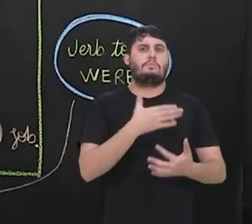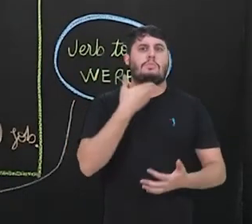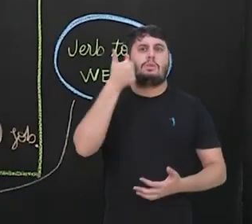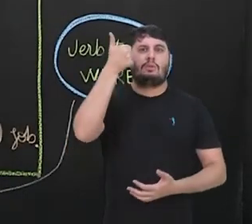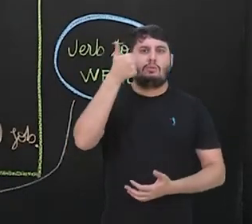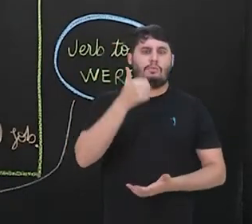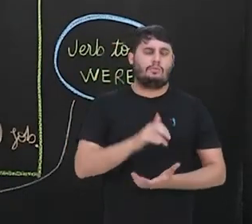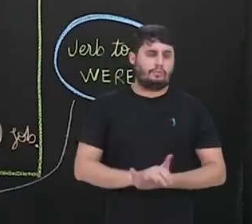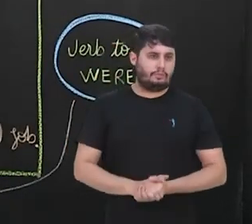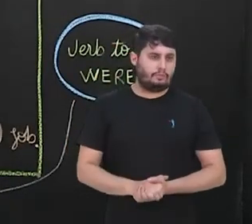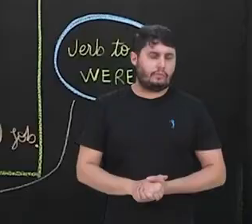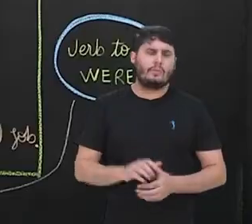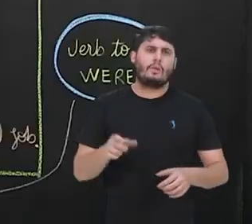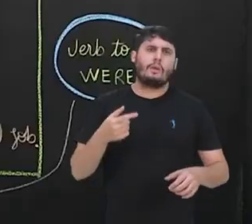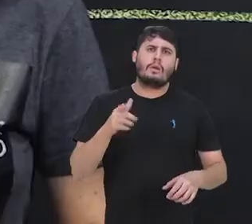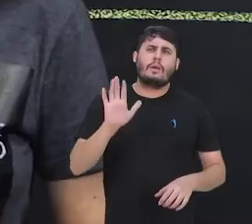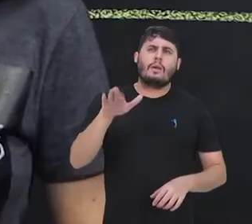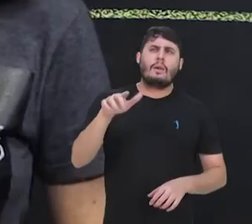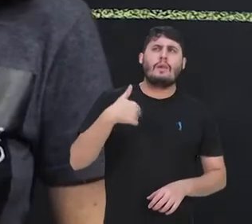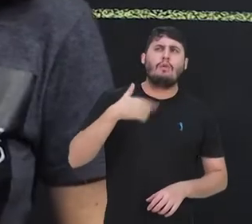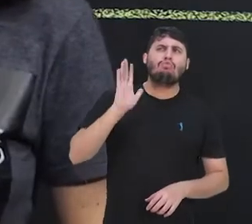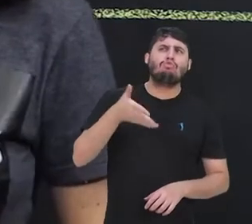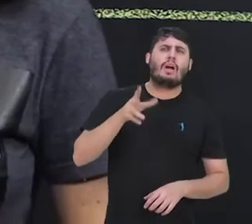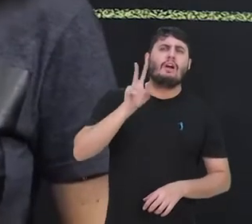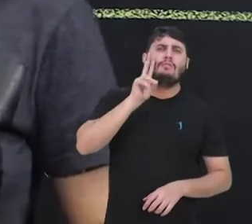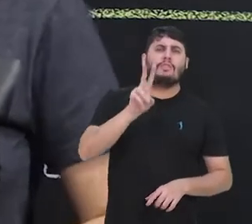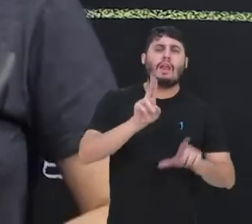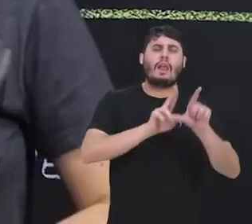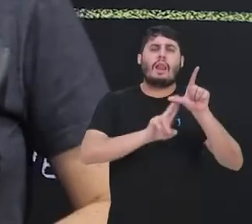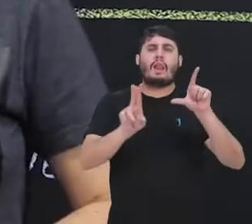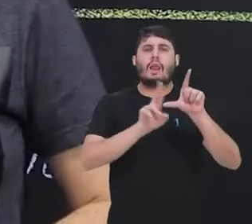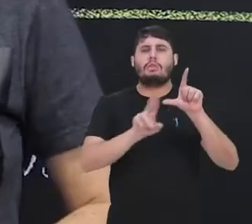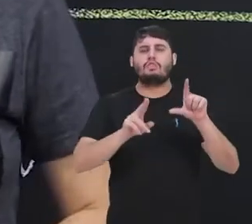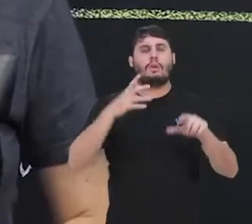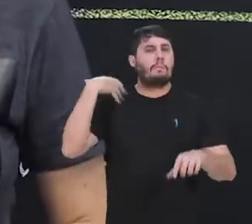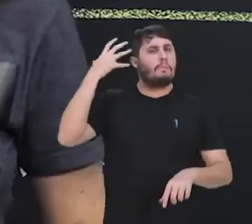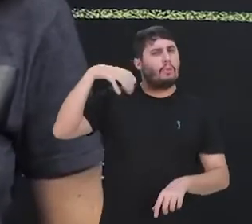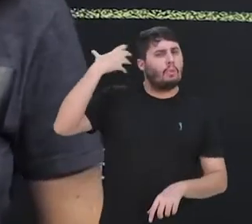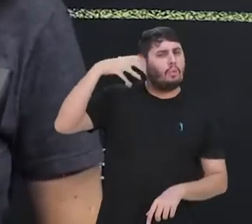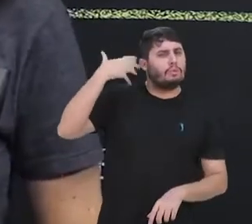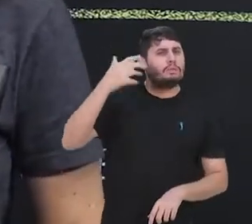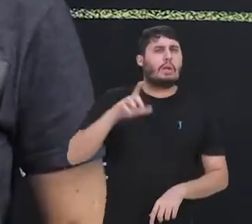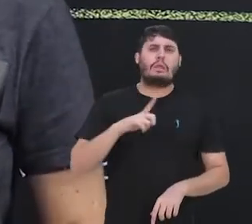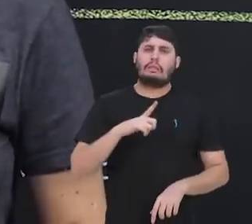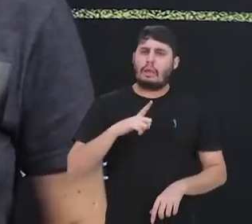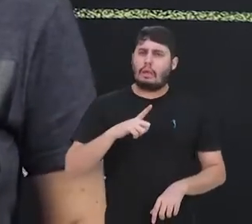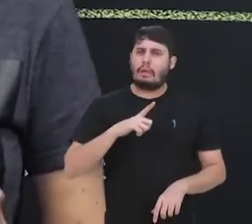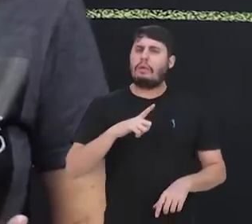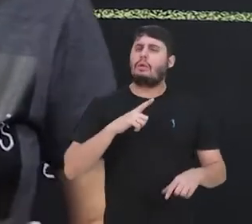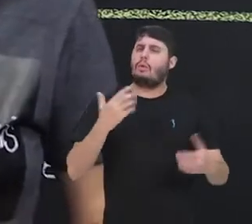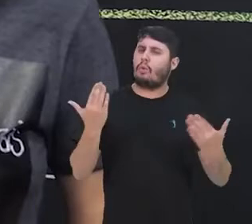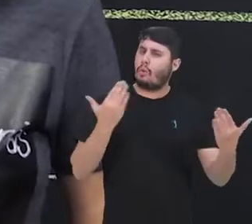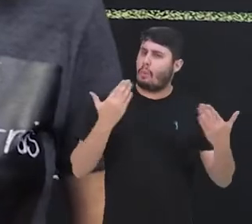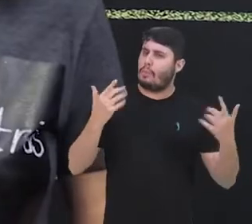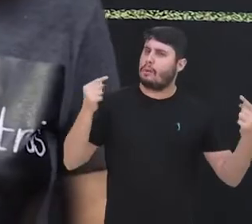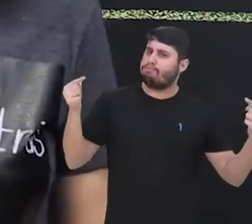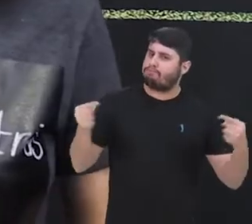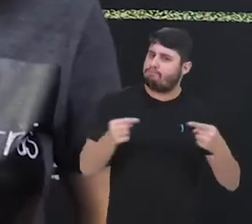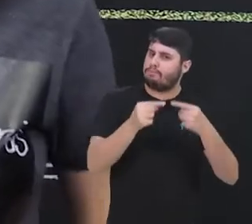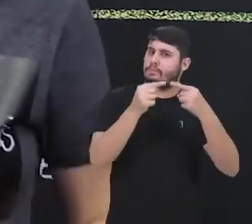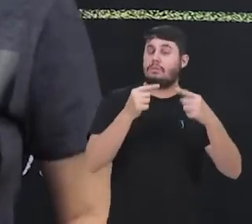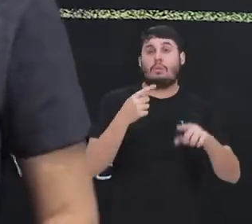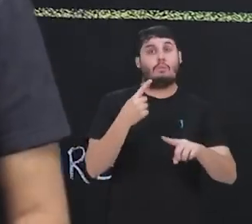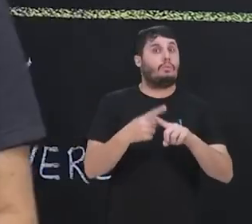Teacher, eu bem já vi numa música falando if I was, if he was. Sim, você viu? Porque